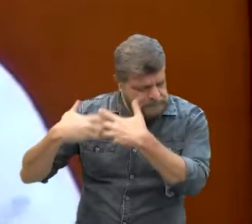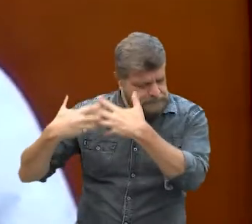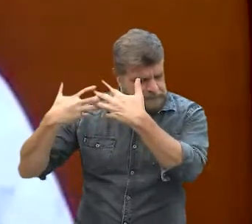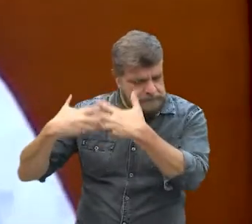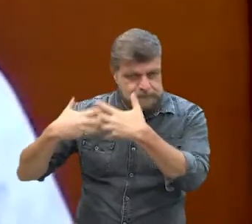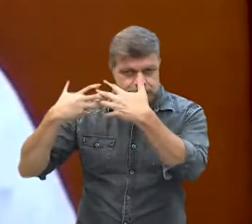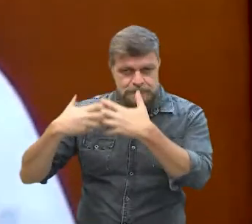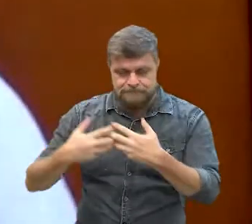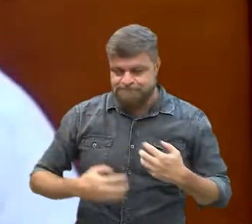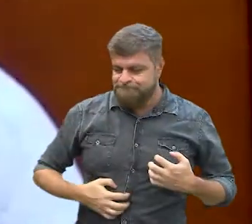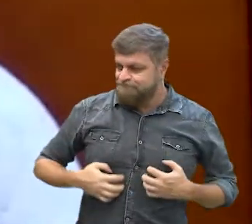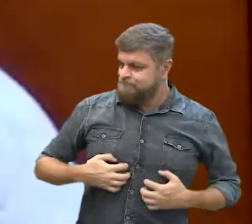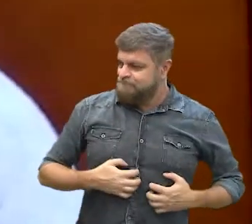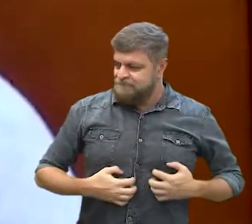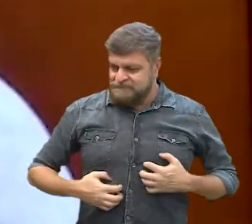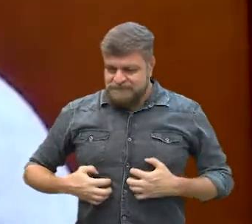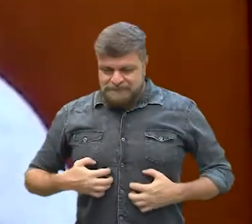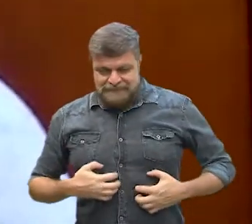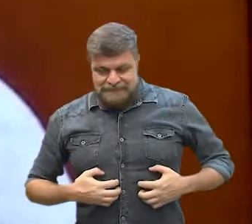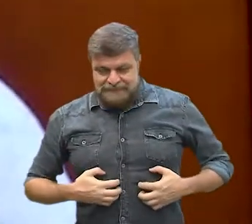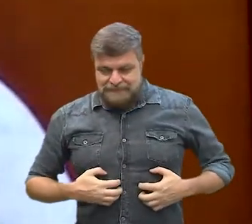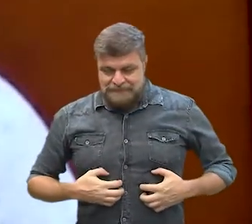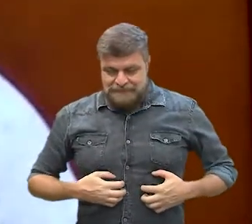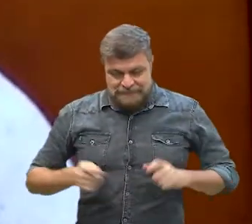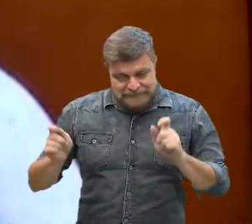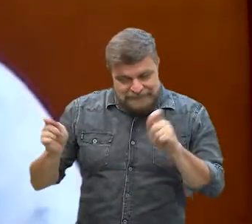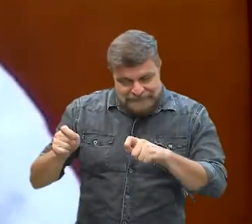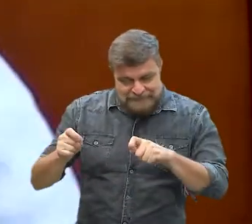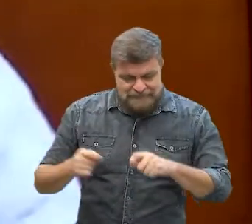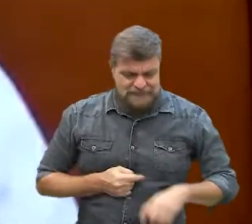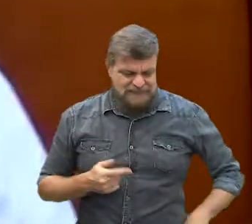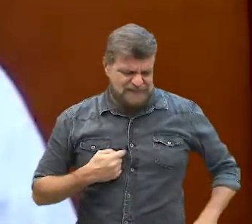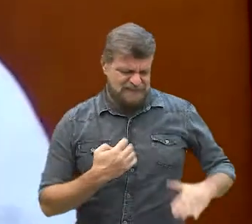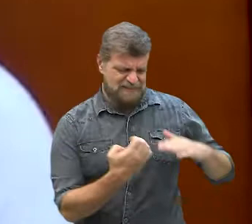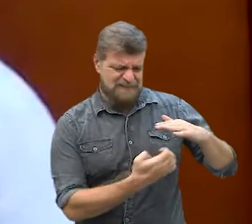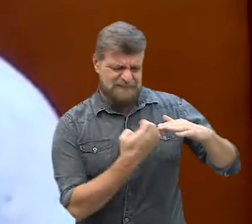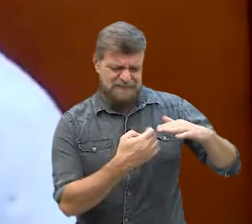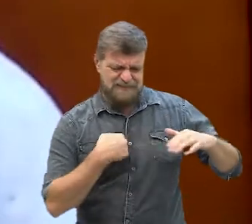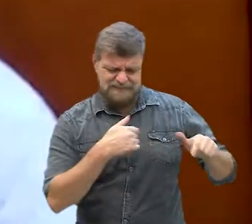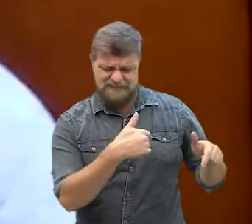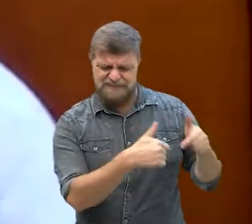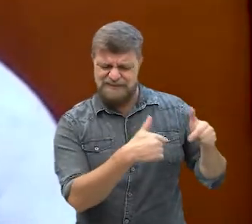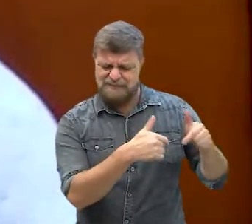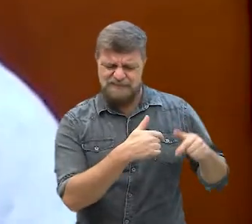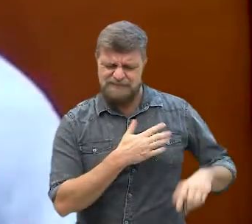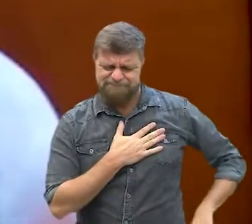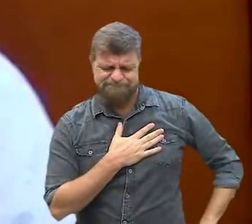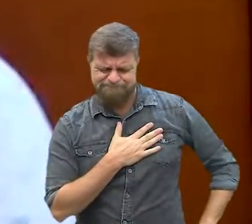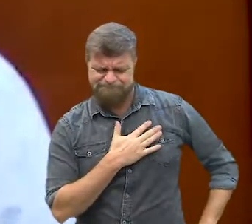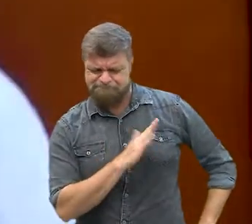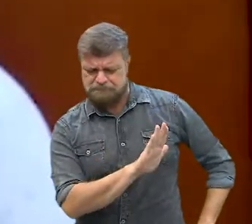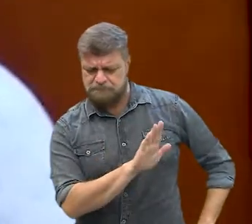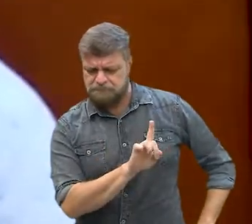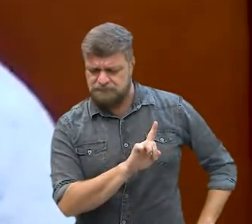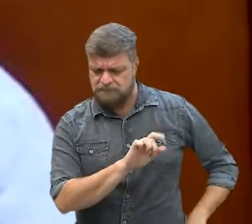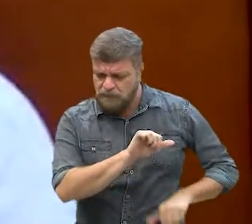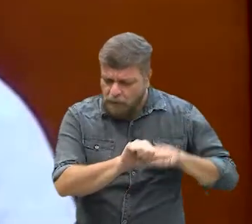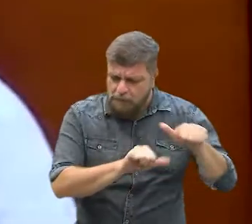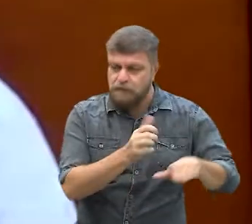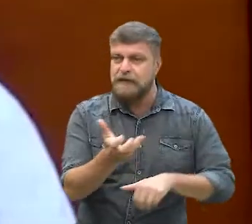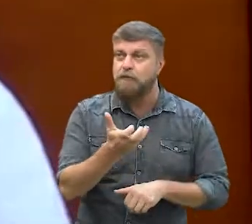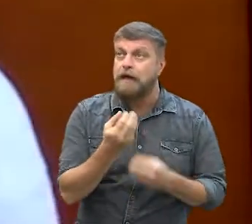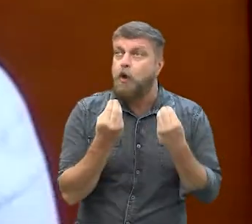ali com aquele frio na barriga de tentar saber, puxa, não tá mais legal onde eu trabalho, eu acho que eu quero mudar, mas o que